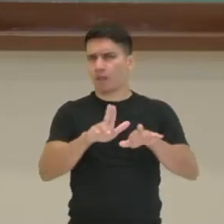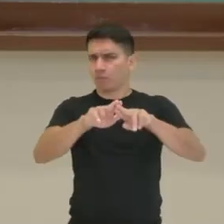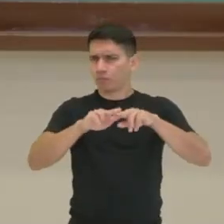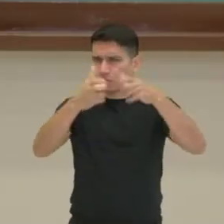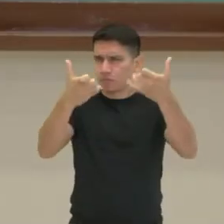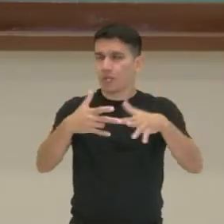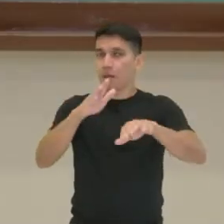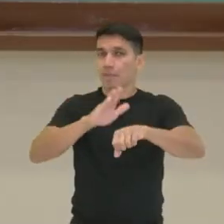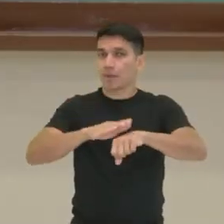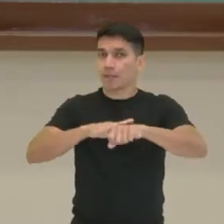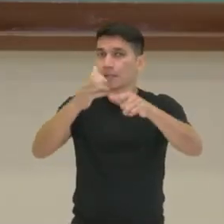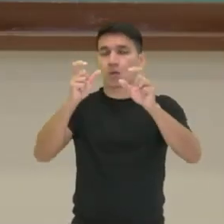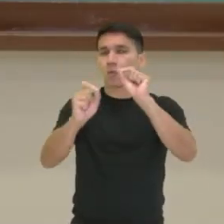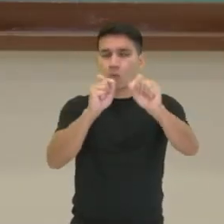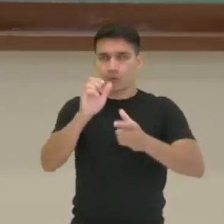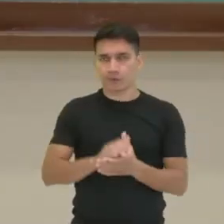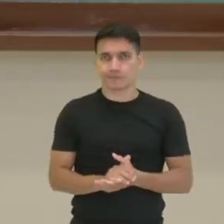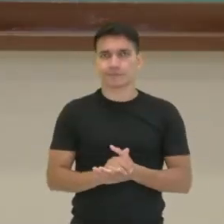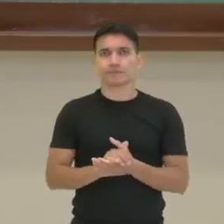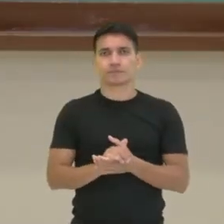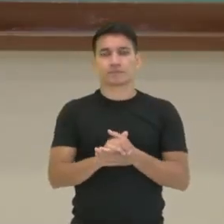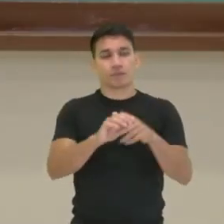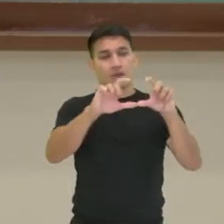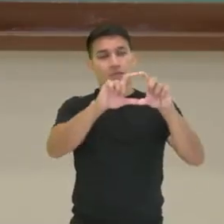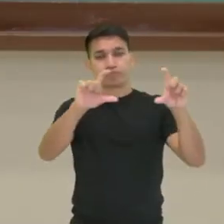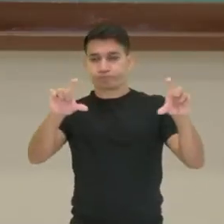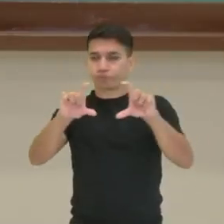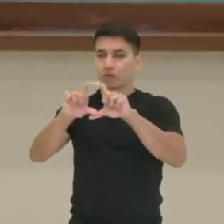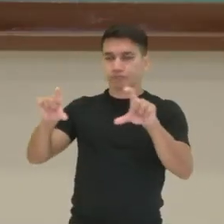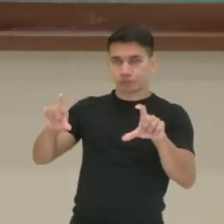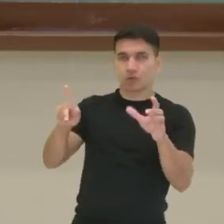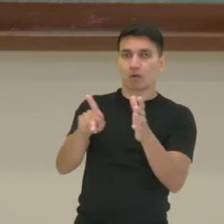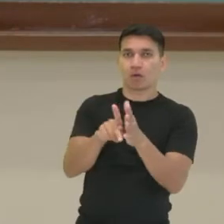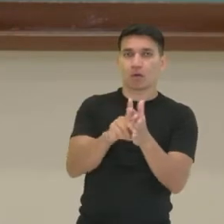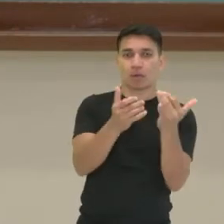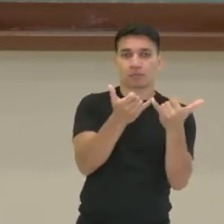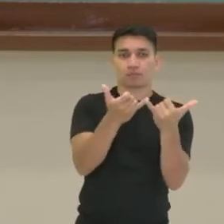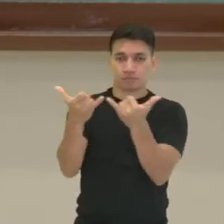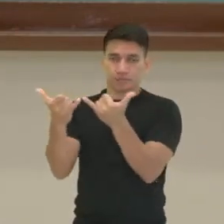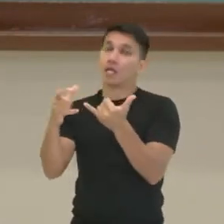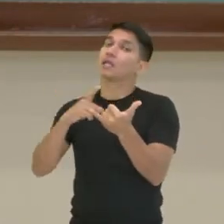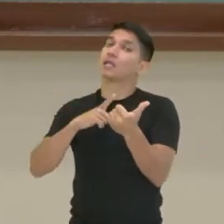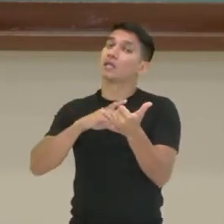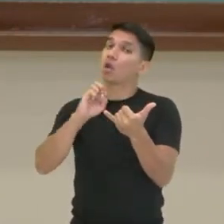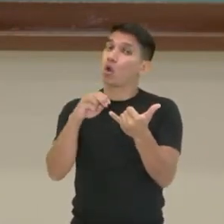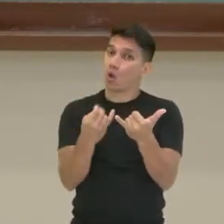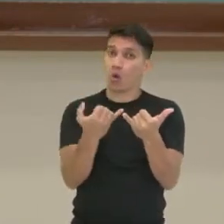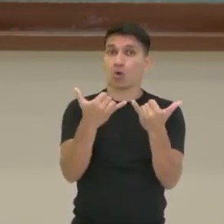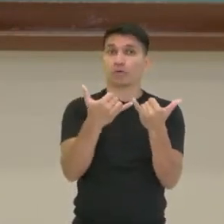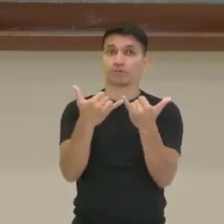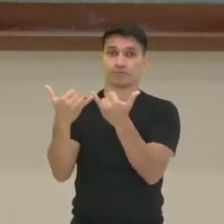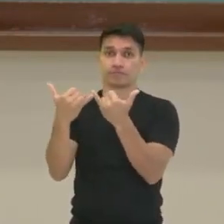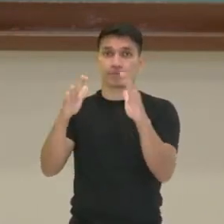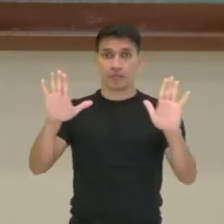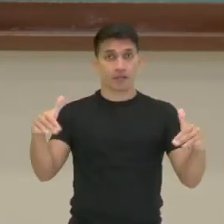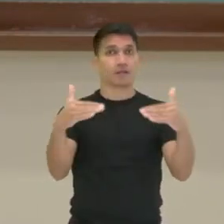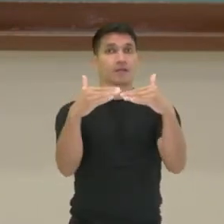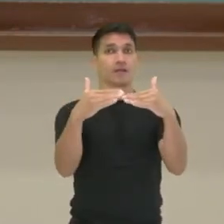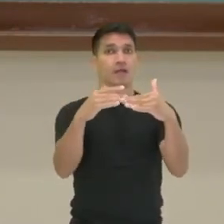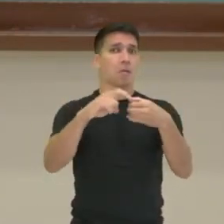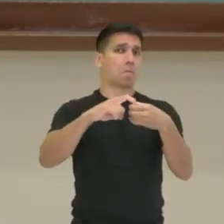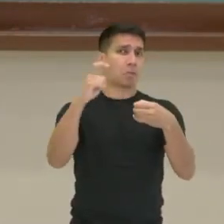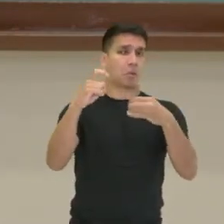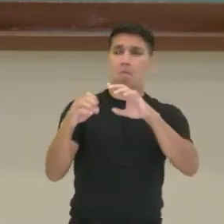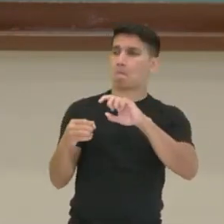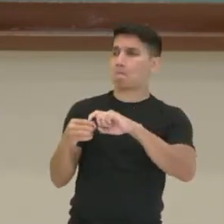falamos em orações, período composto, nós temos duas possibilidades. Ou ela vai ter uma relação de independência,